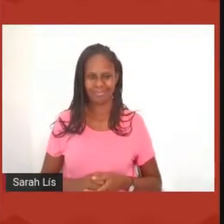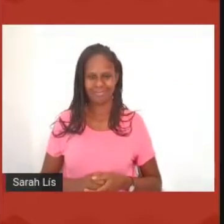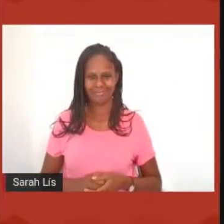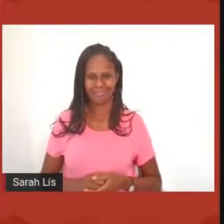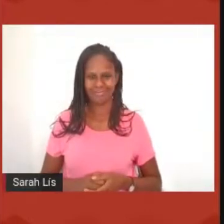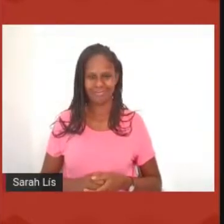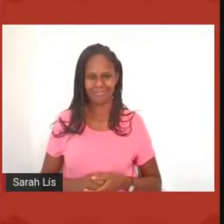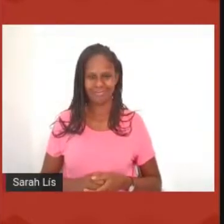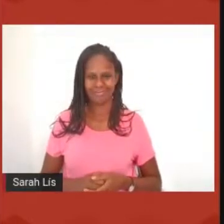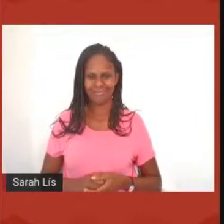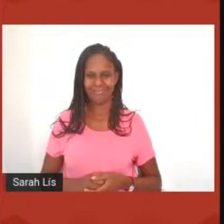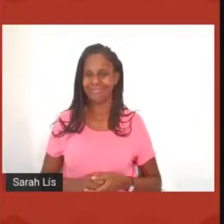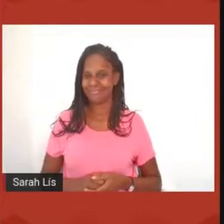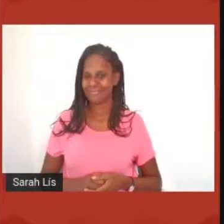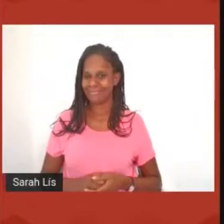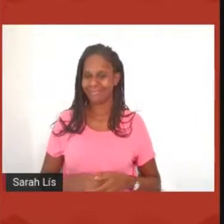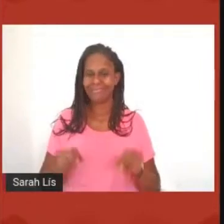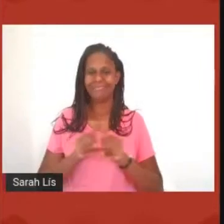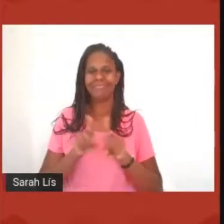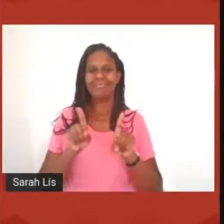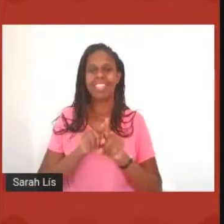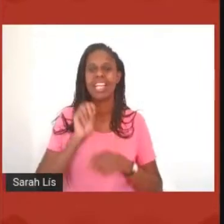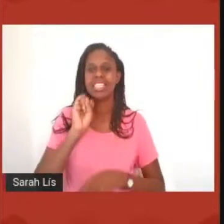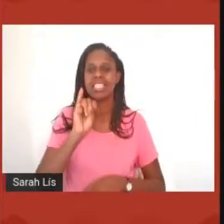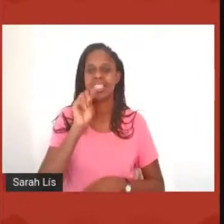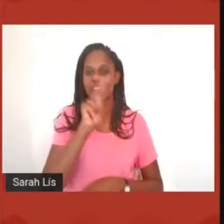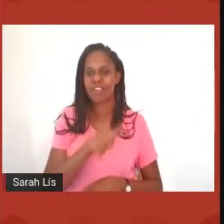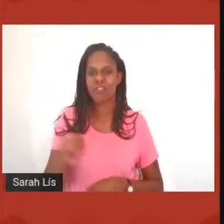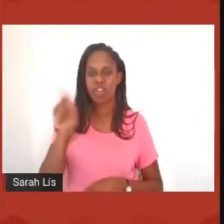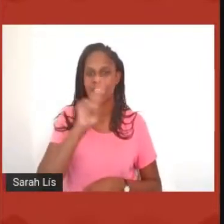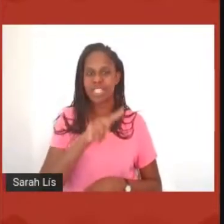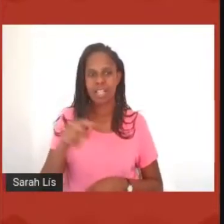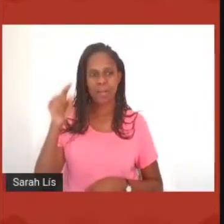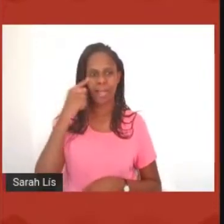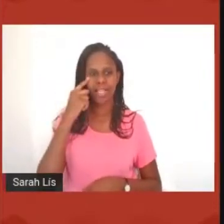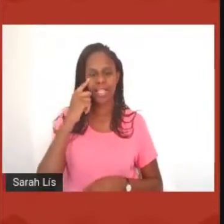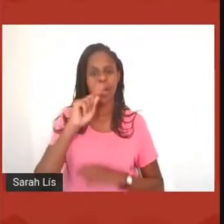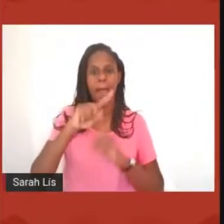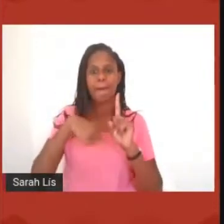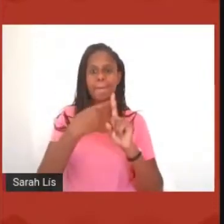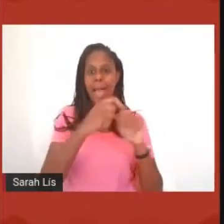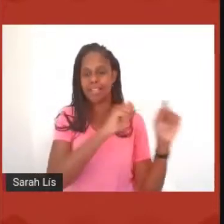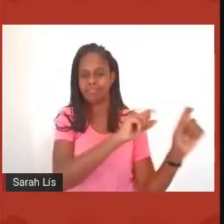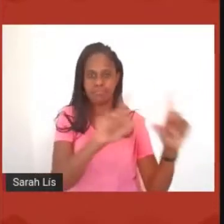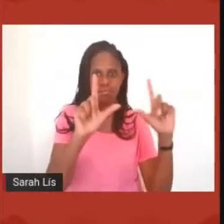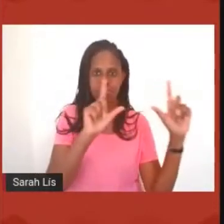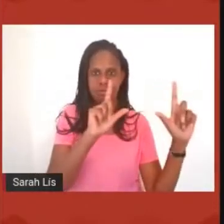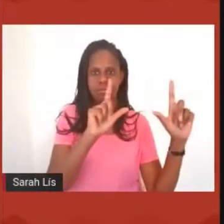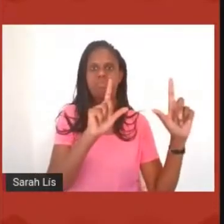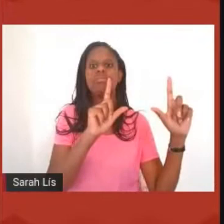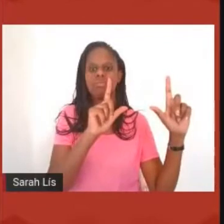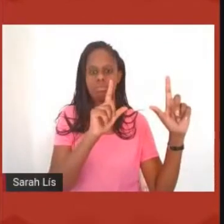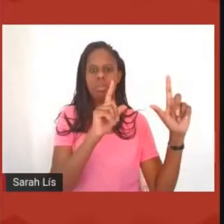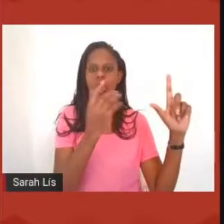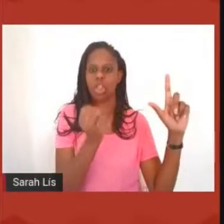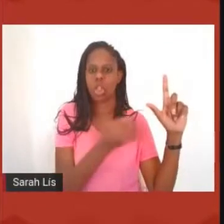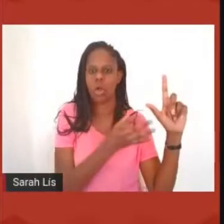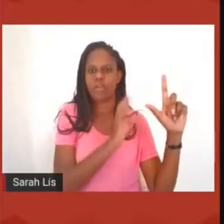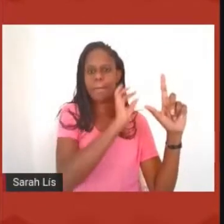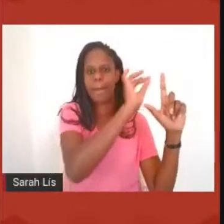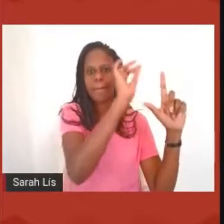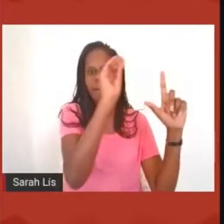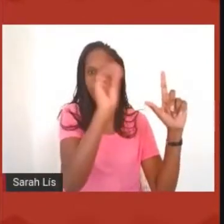Se vocês acharem que é necessário mais um flip chart, mais uma página, dá para criar, viu, pessoal? Ali em